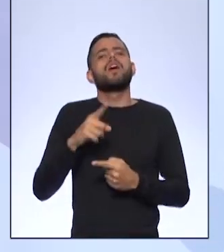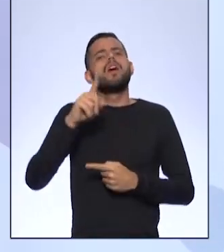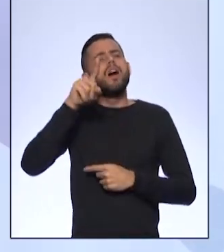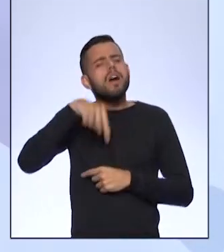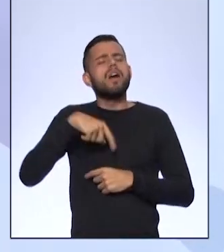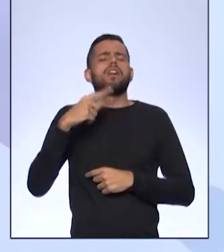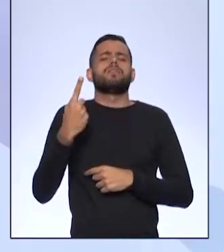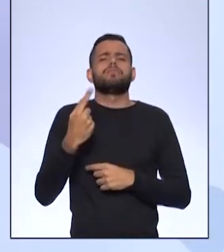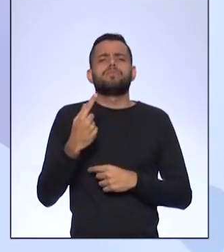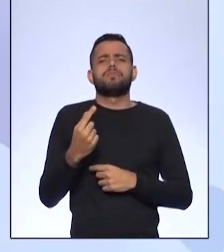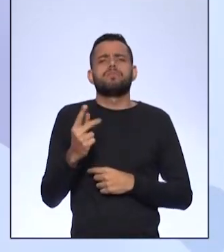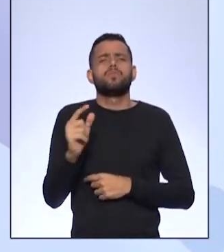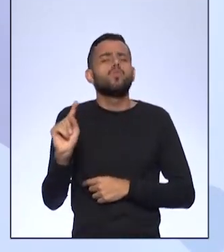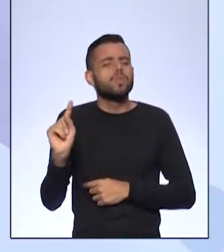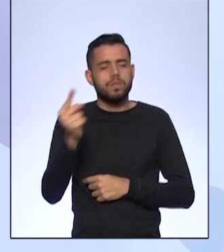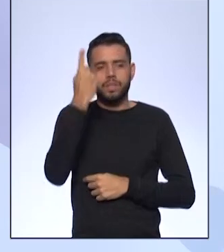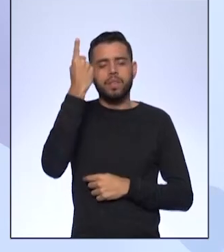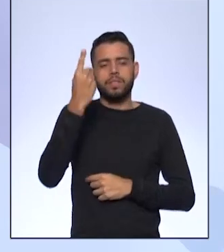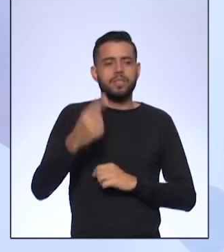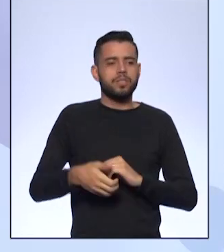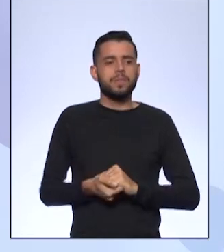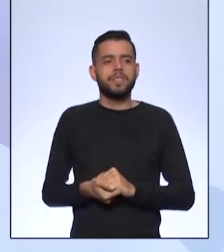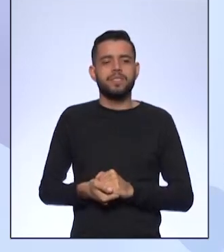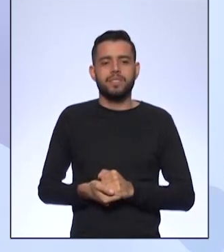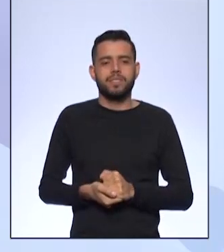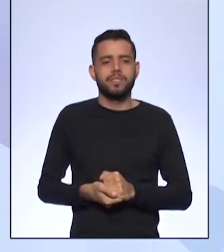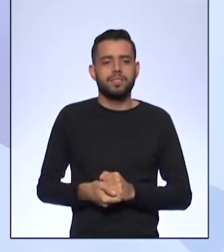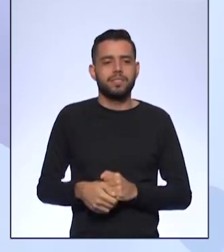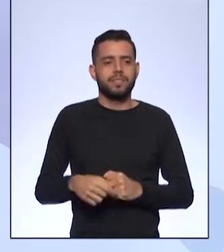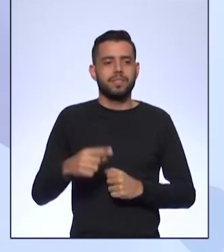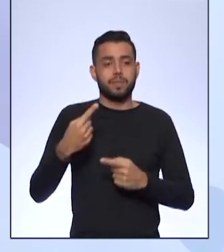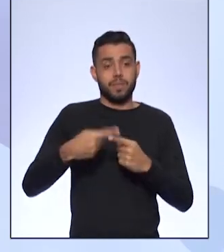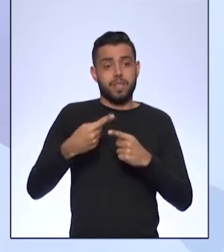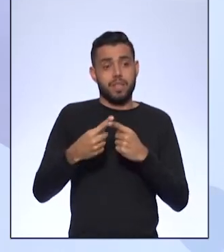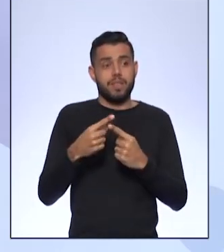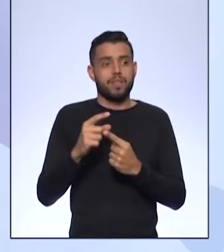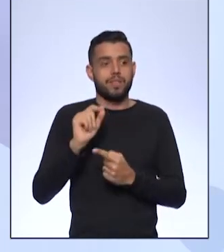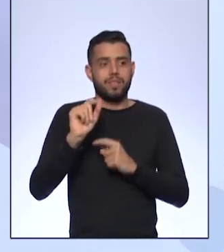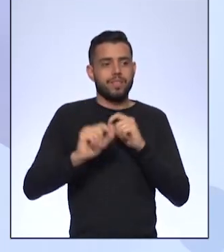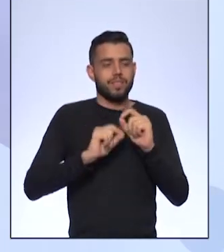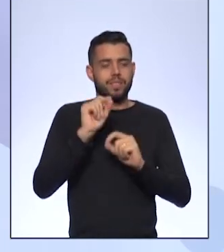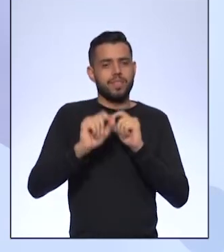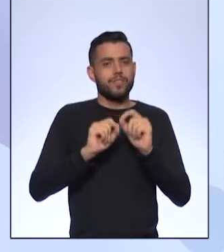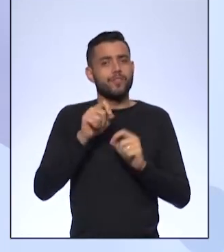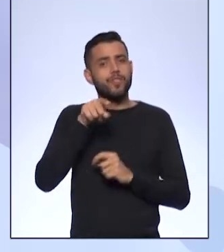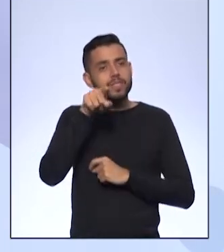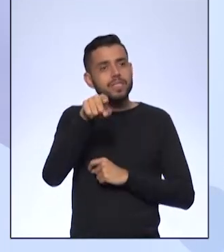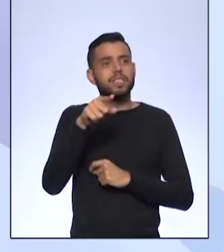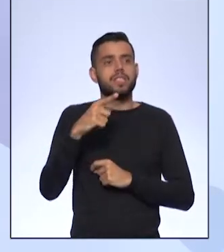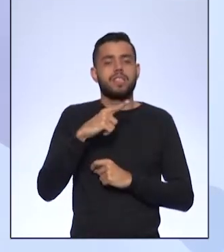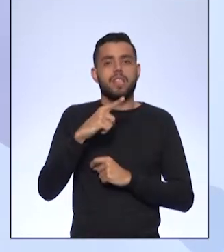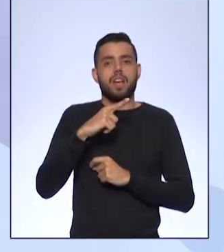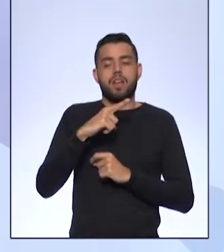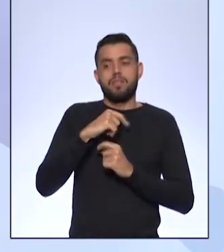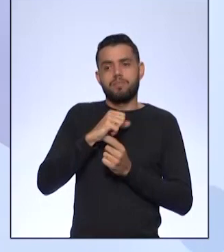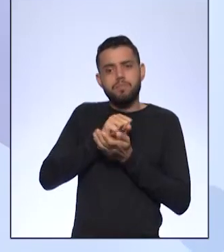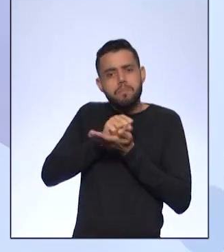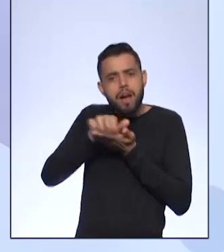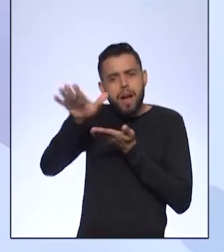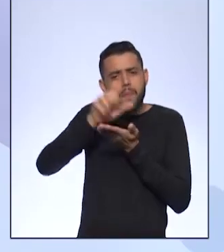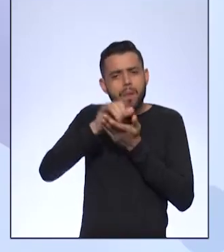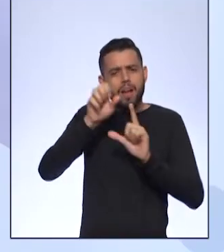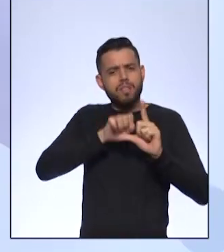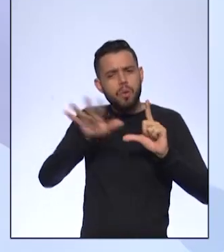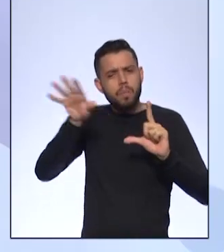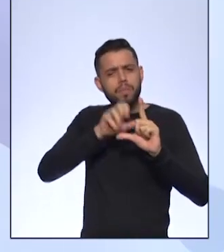abençoado. Só que não foi bem isso que aconteceu. Então, por exemplo, justamente por vocês ficarem enviando corrente de uma maneira que a gente não consegue ler